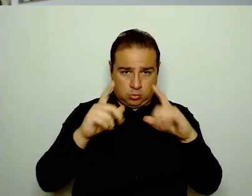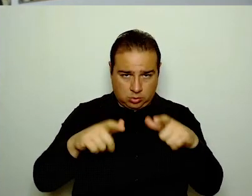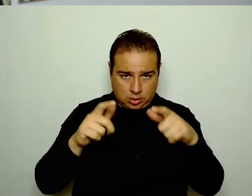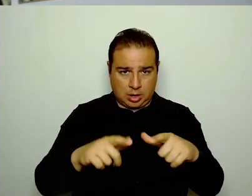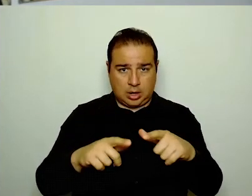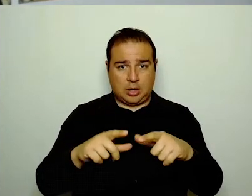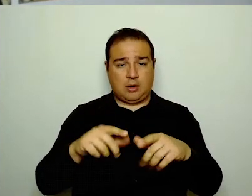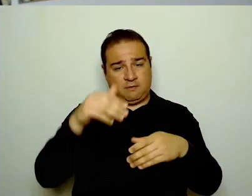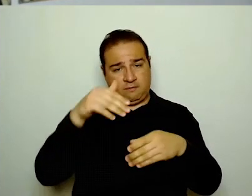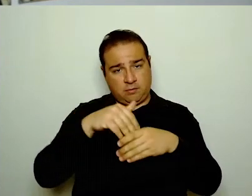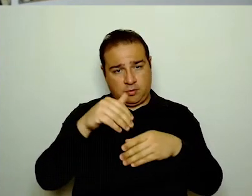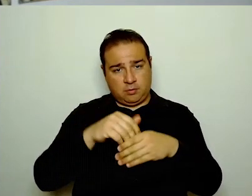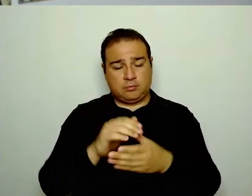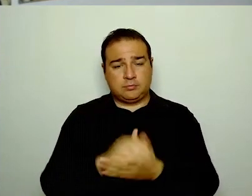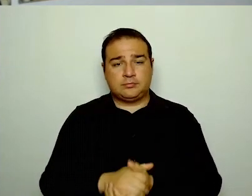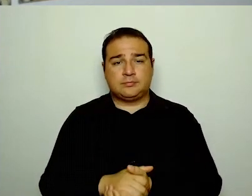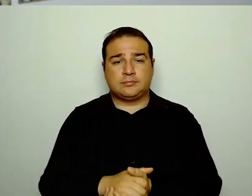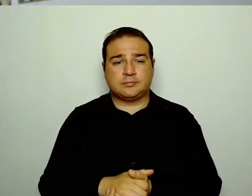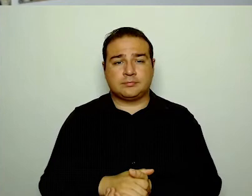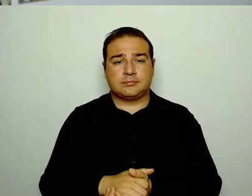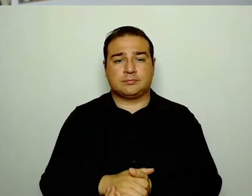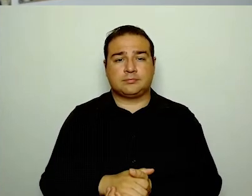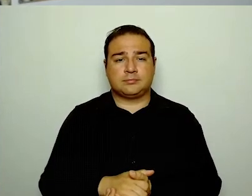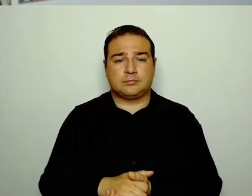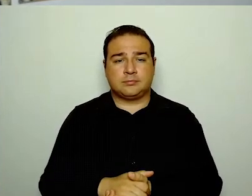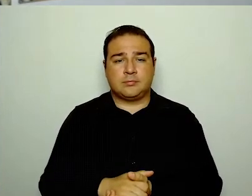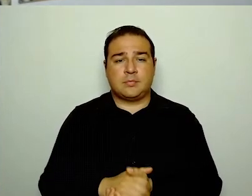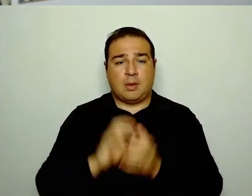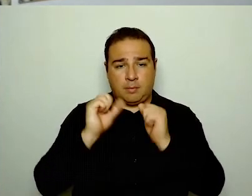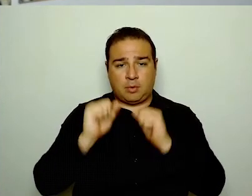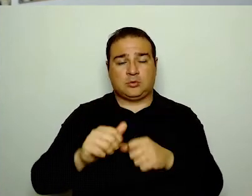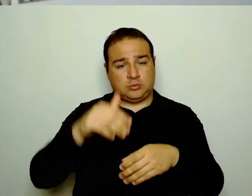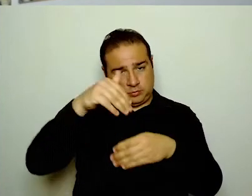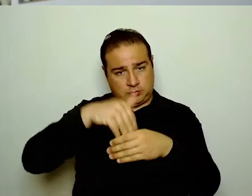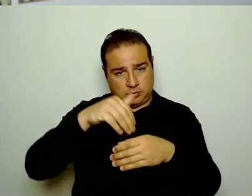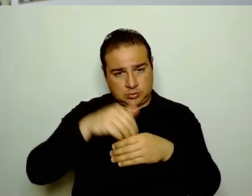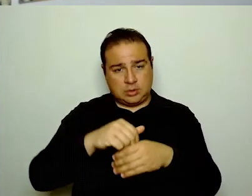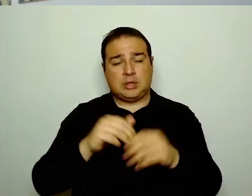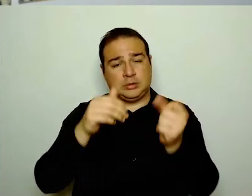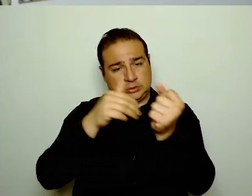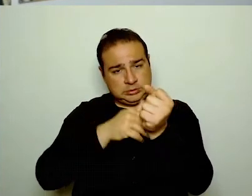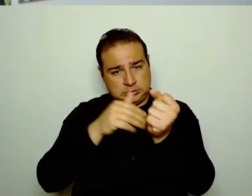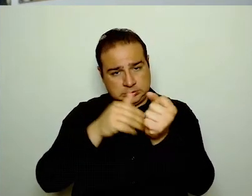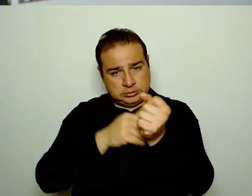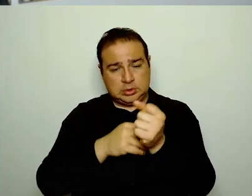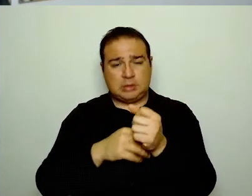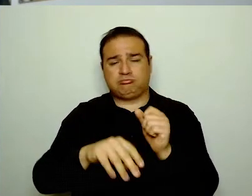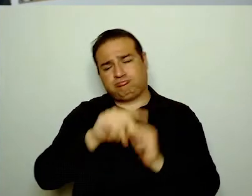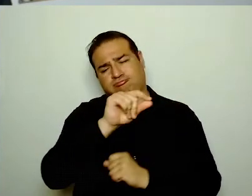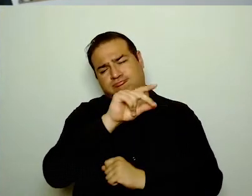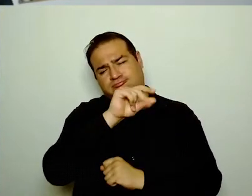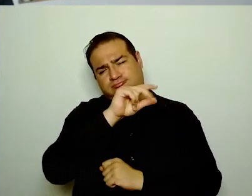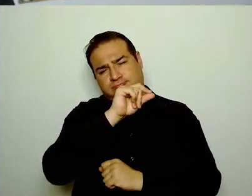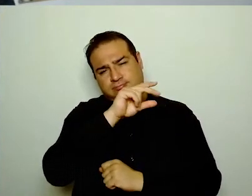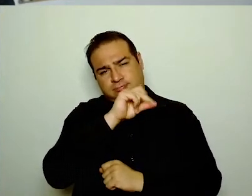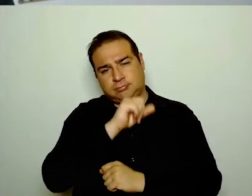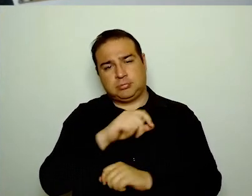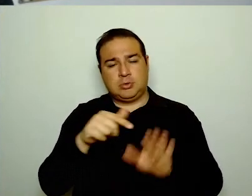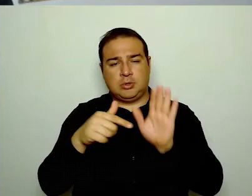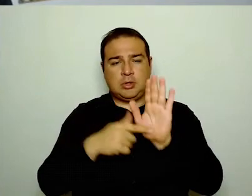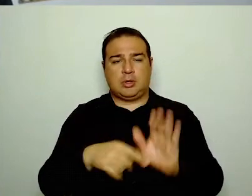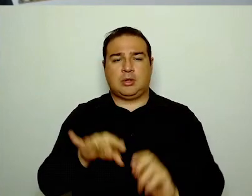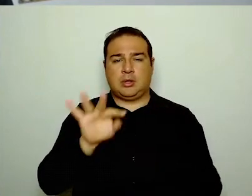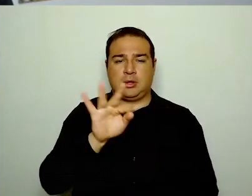da escola eleitoral, senhas para que eles possam votar. Essas senhas são senhas